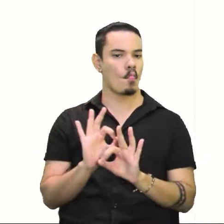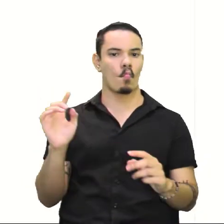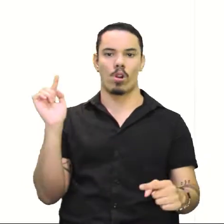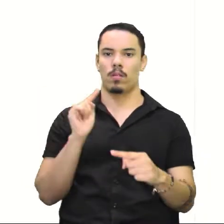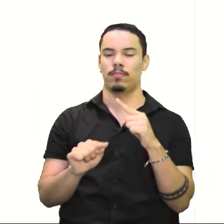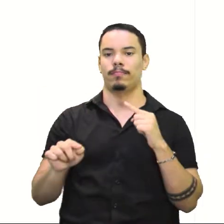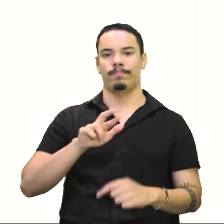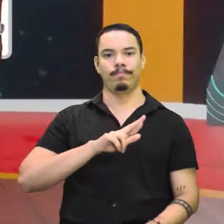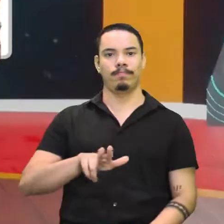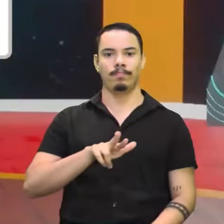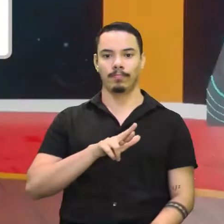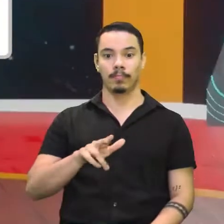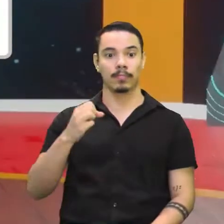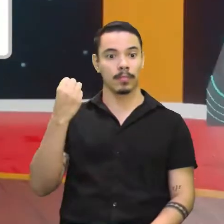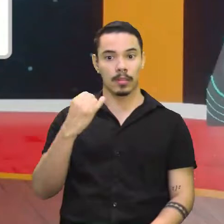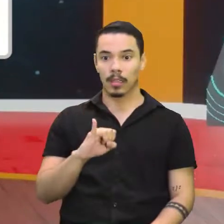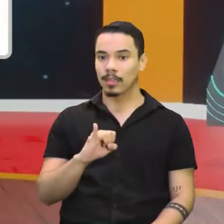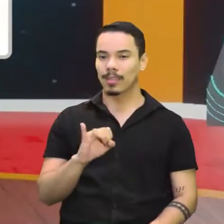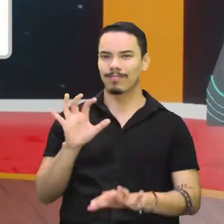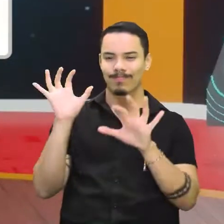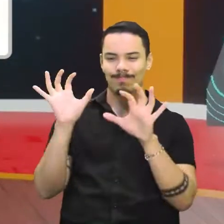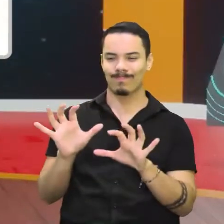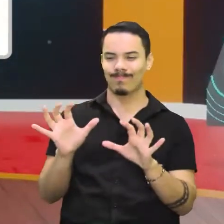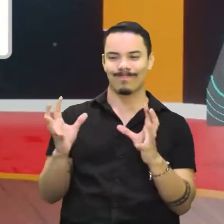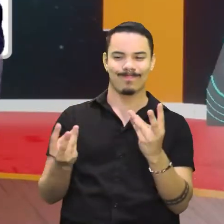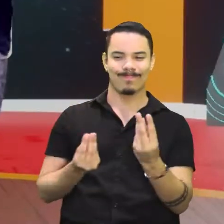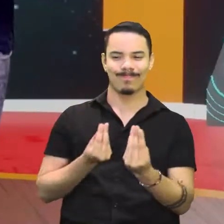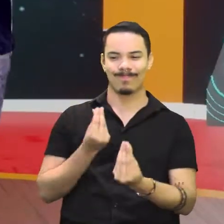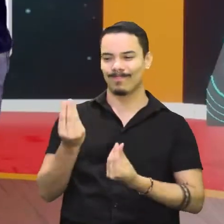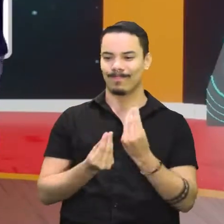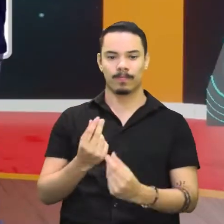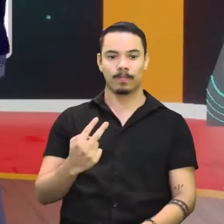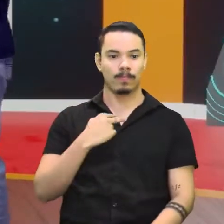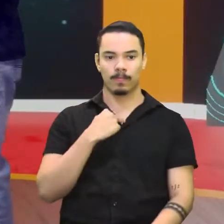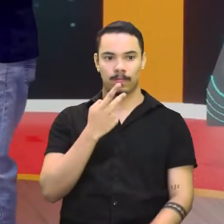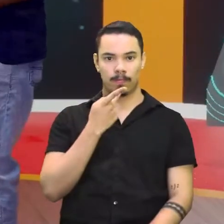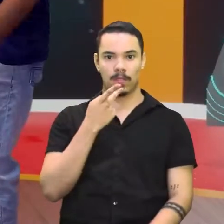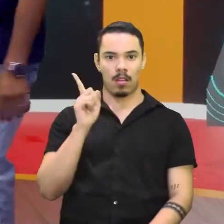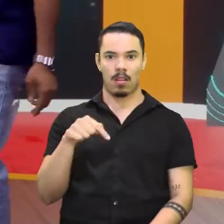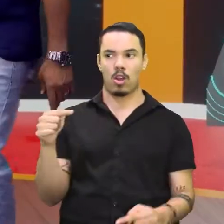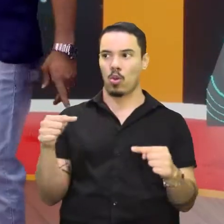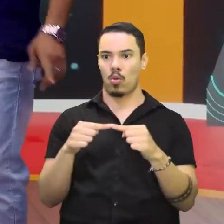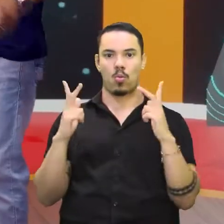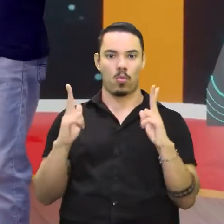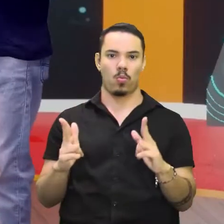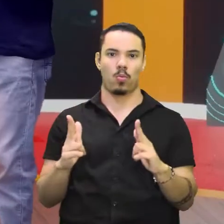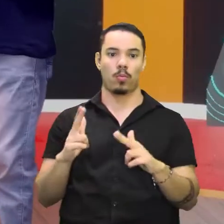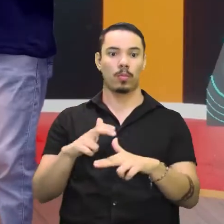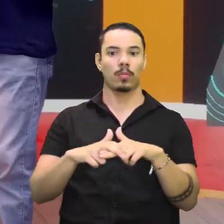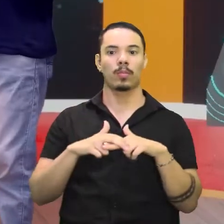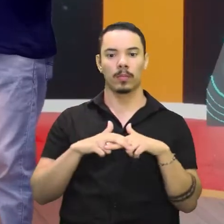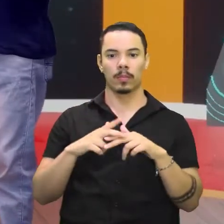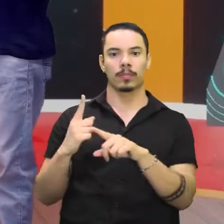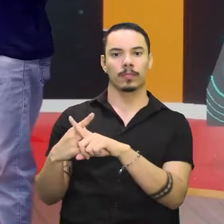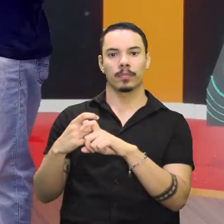tiver essa condição de igualdade, a gente não pode afirmar que são iguais. Então, se eu tivesse o polinômio p de